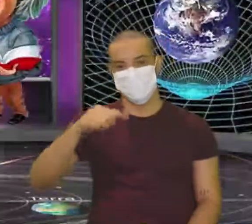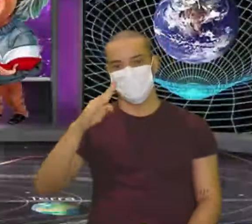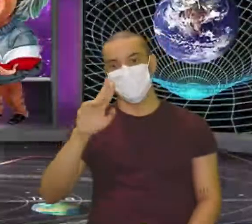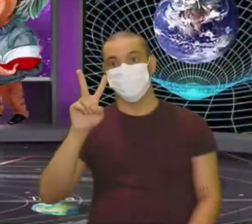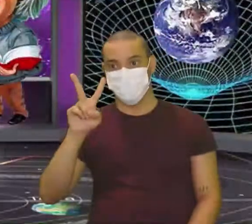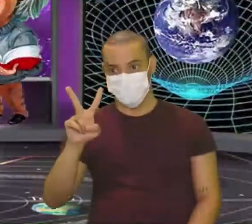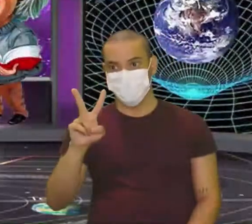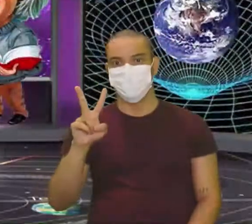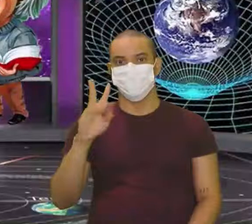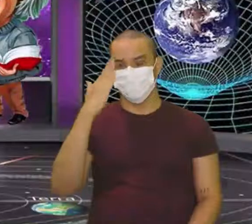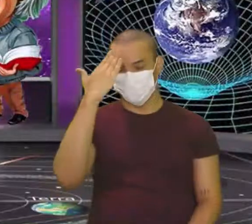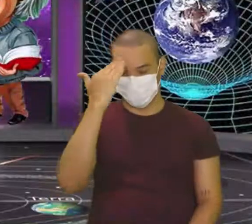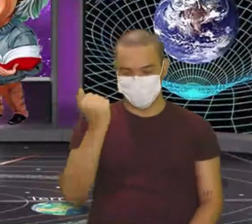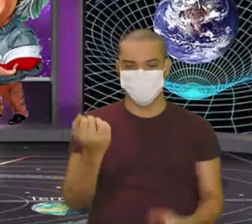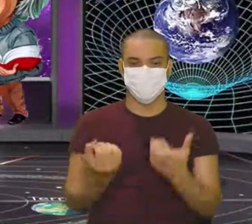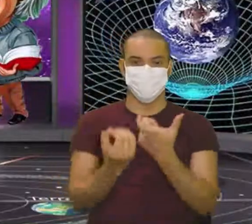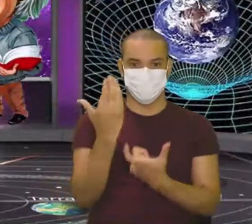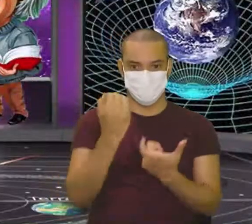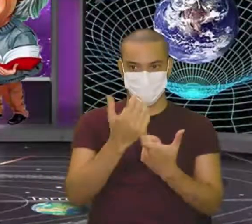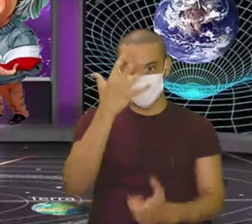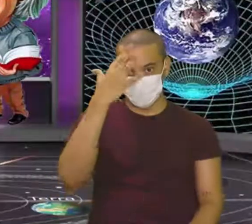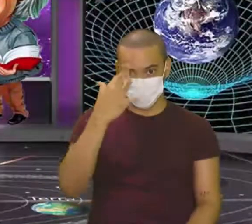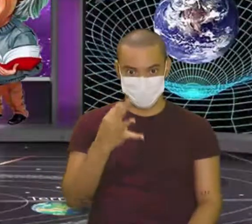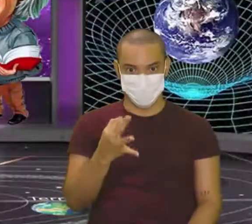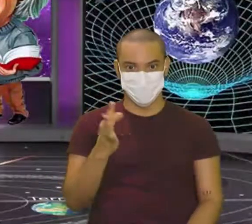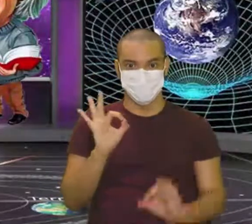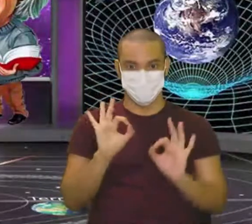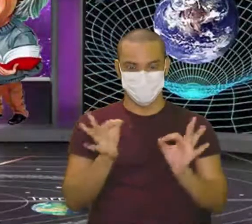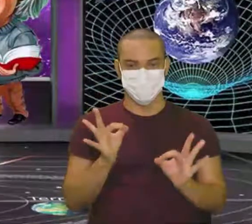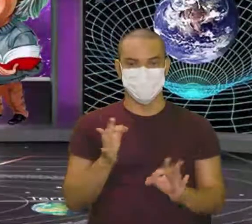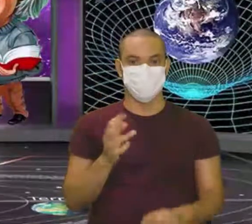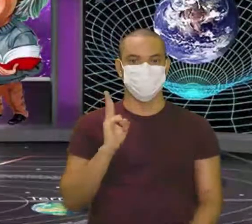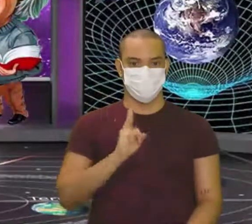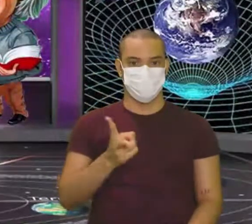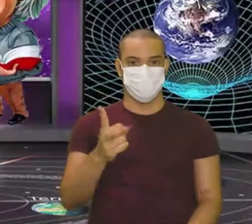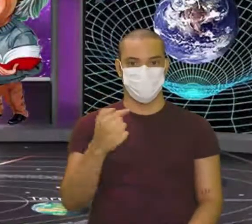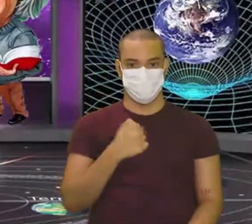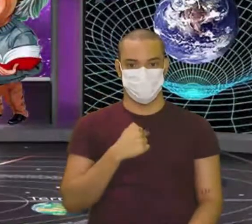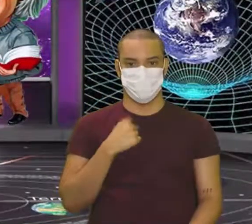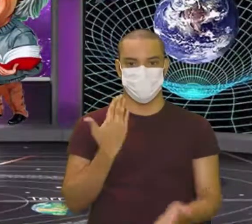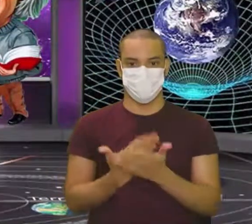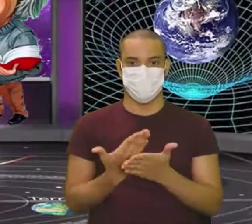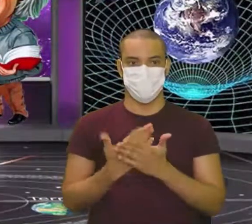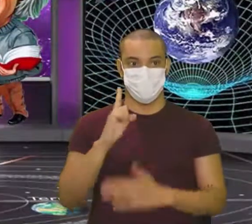A velocidade. Entendido isso? Fechou? Galerinha, fica comigo que na